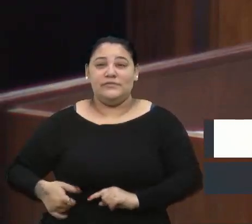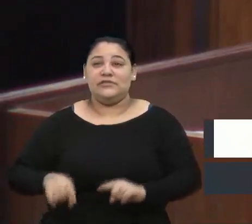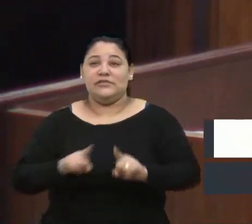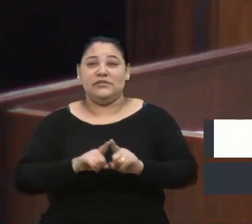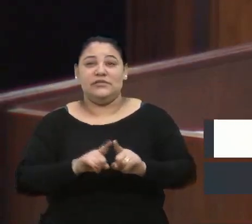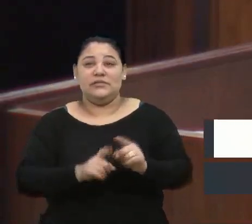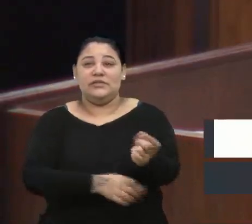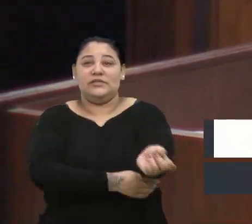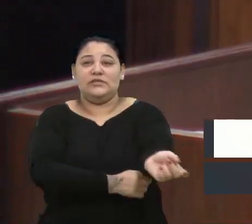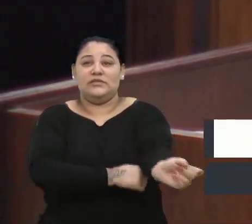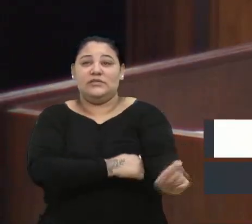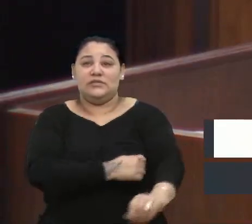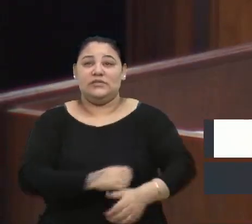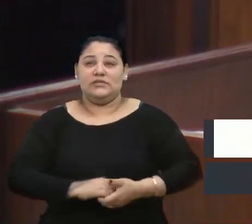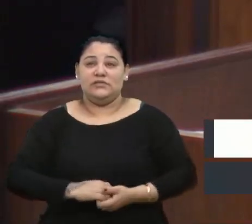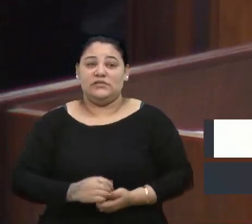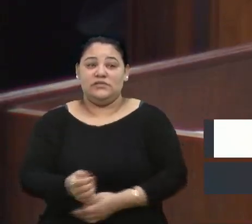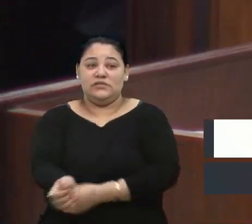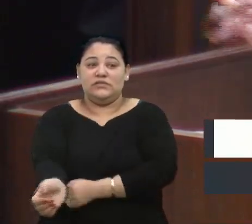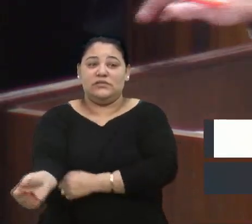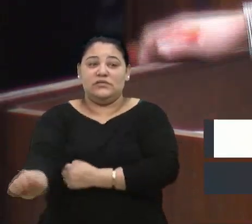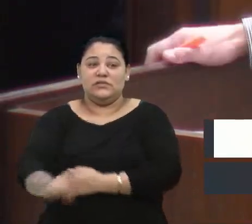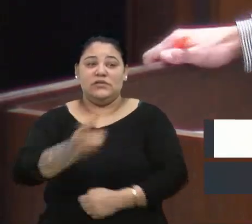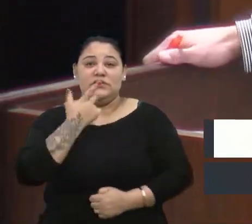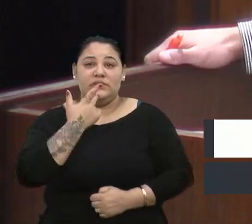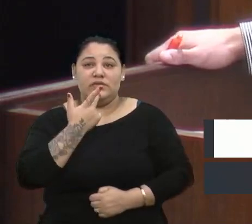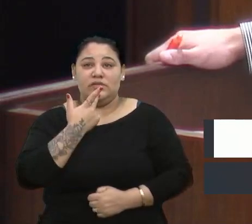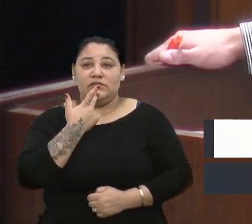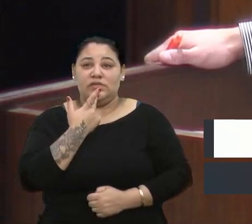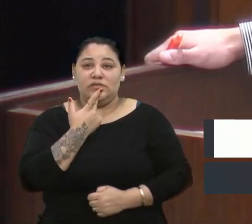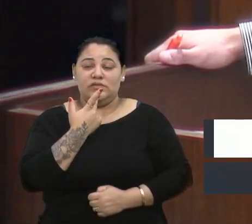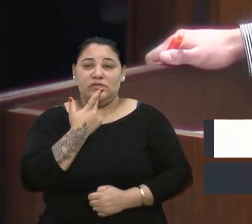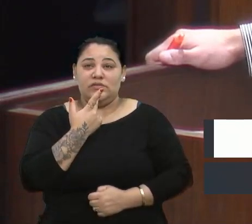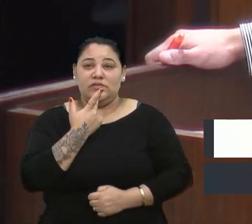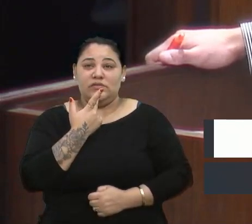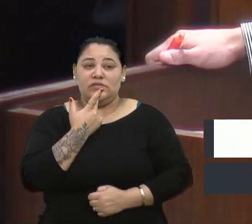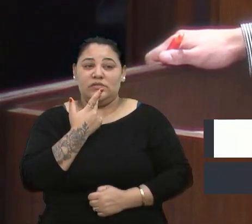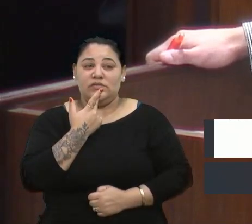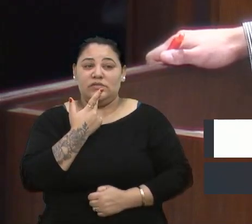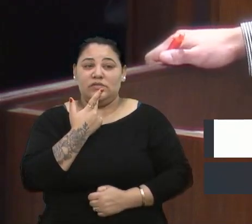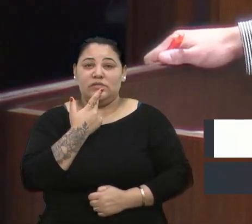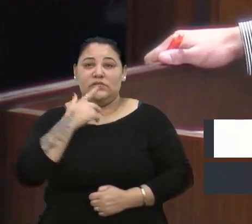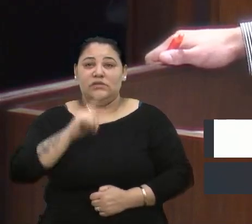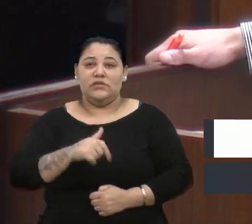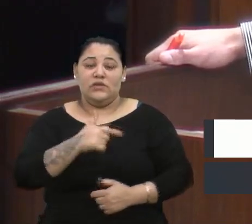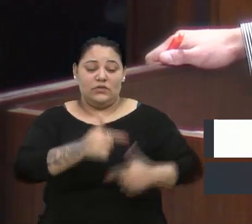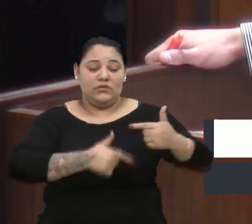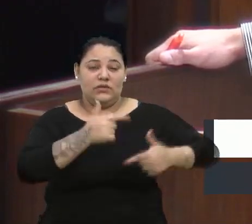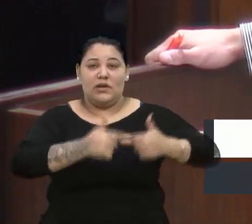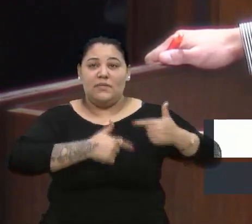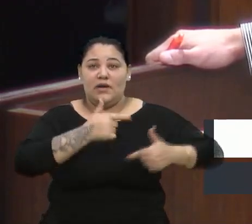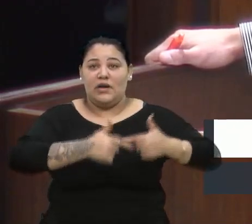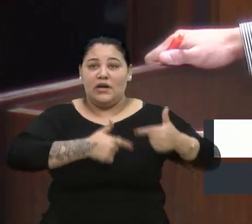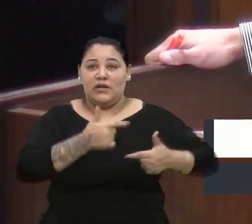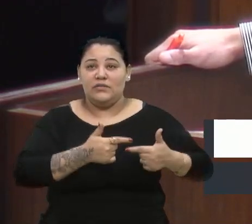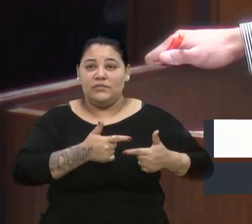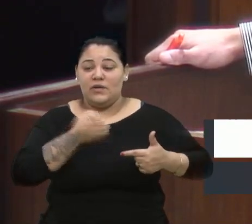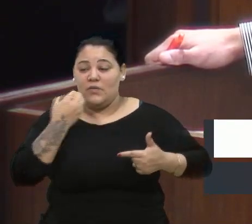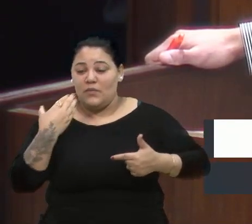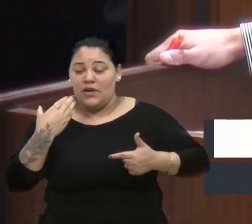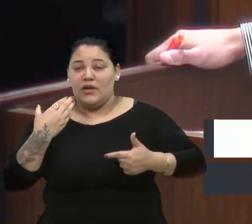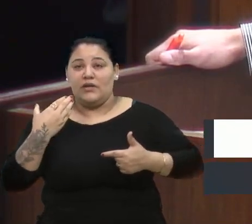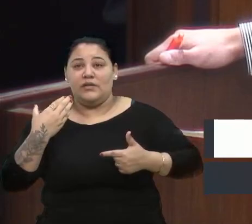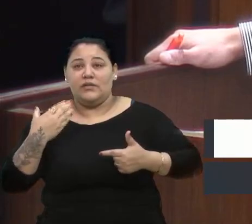lá um pacote de documento. E ele disse, não, aqui não vai ficar travado. Eu trabalho para o bem comum da população